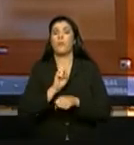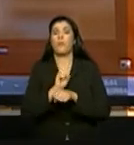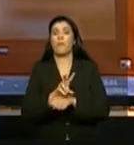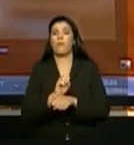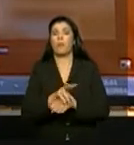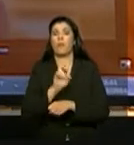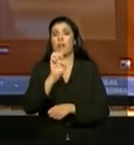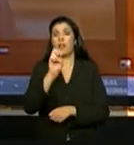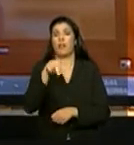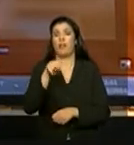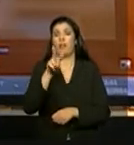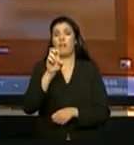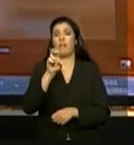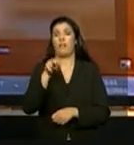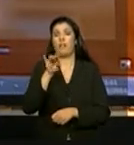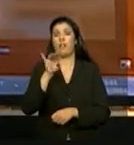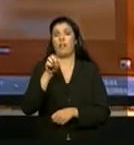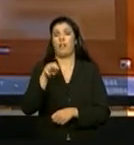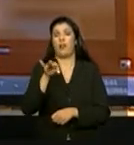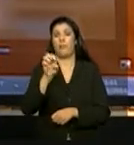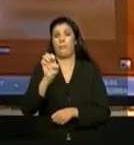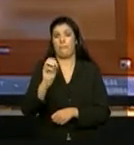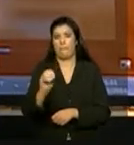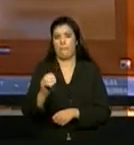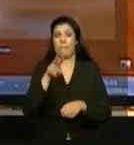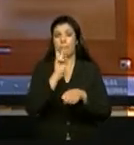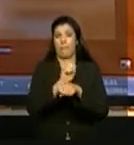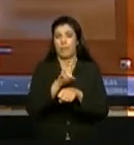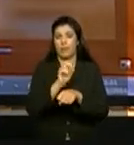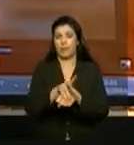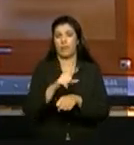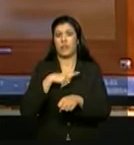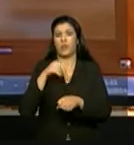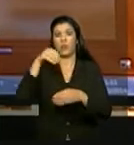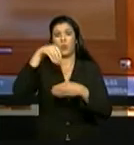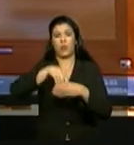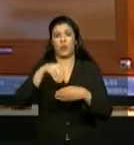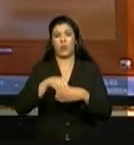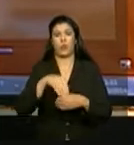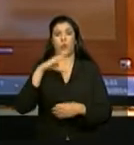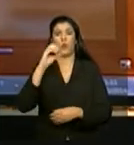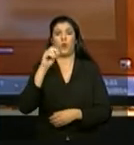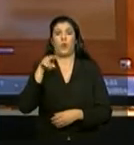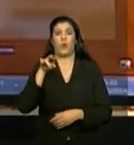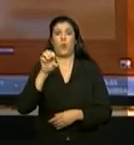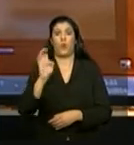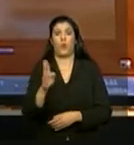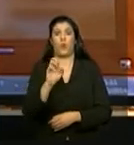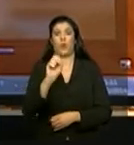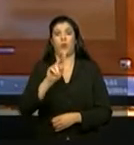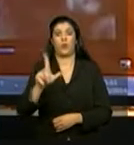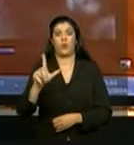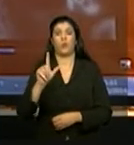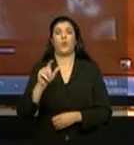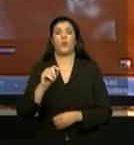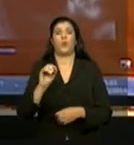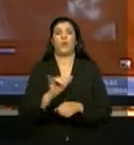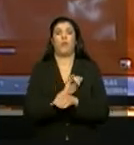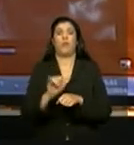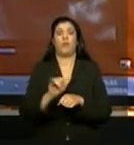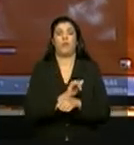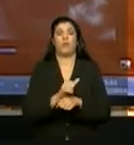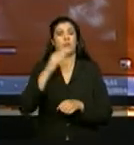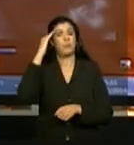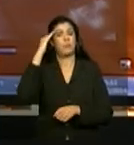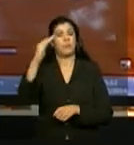e pelo pelos regimes da época dentro do cone sul de natal foi a operação condor ou seja uma operação em que